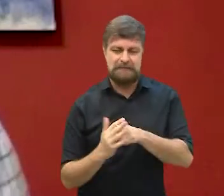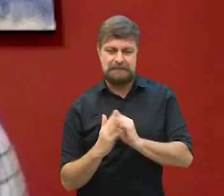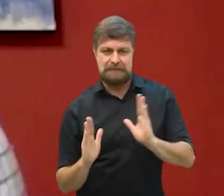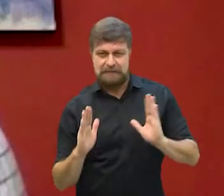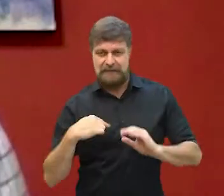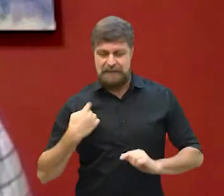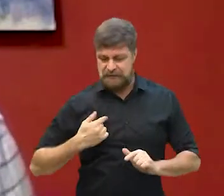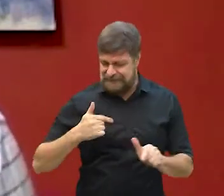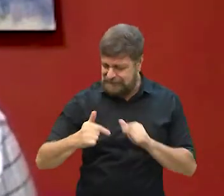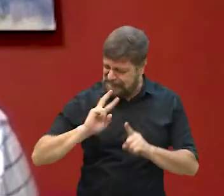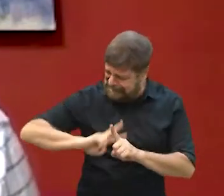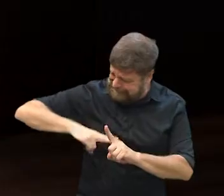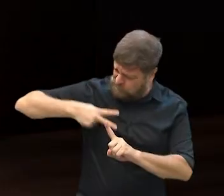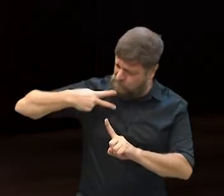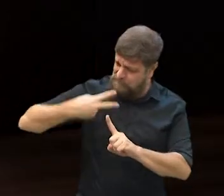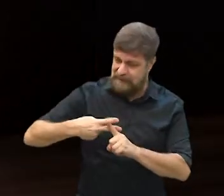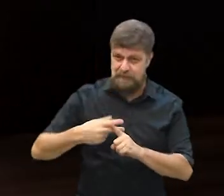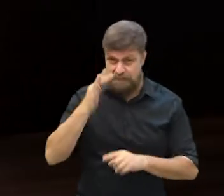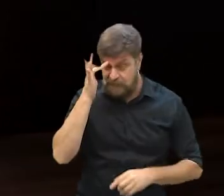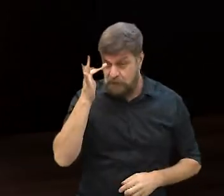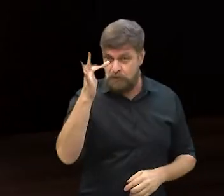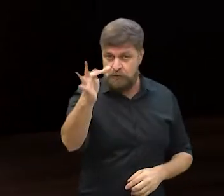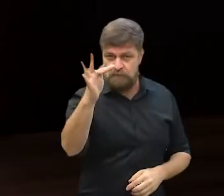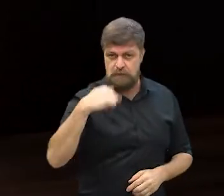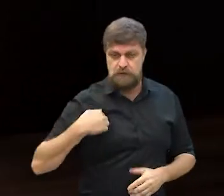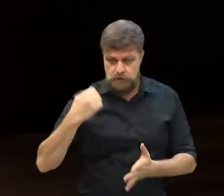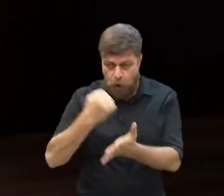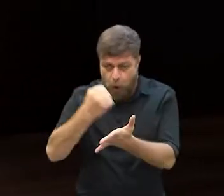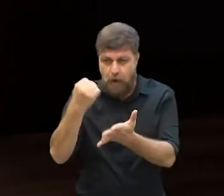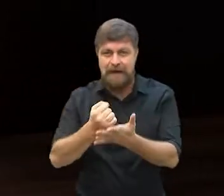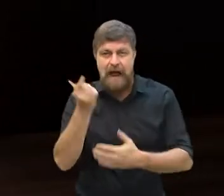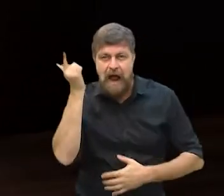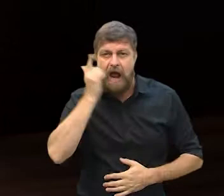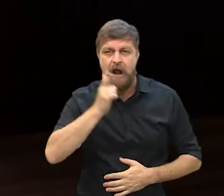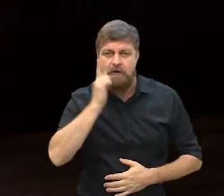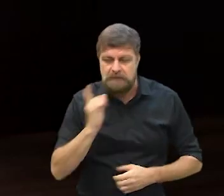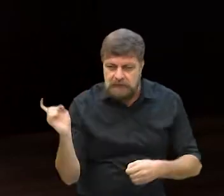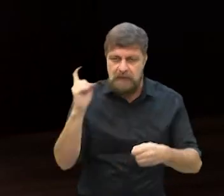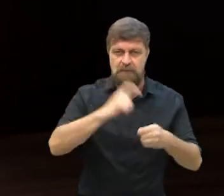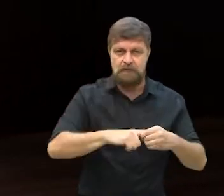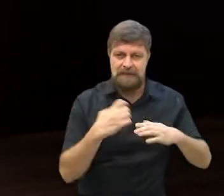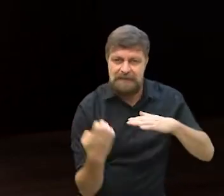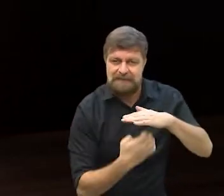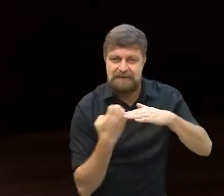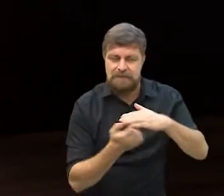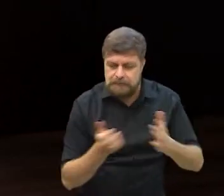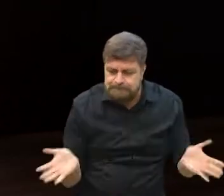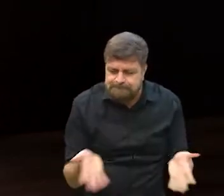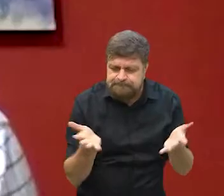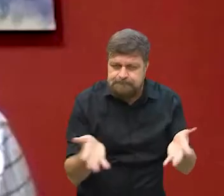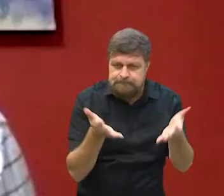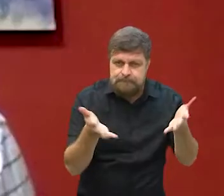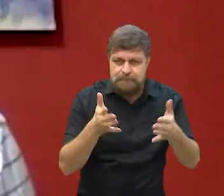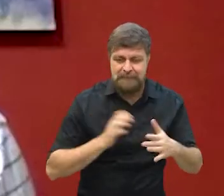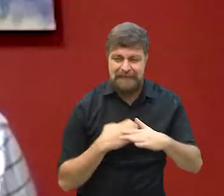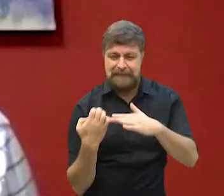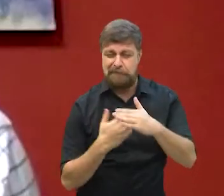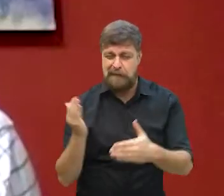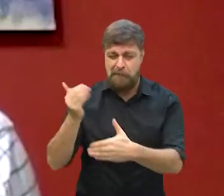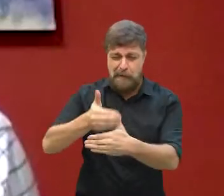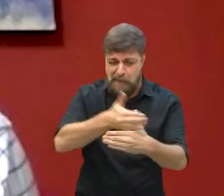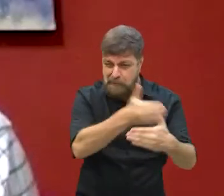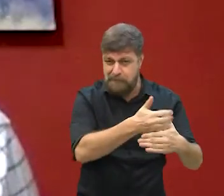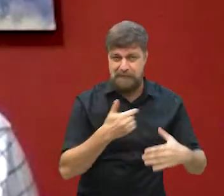acontecendo, é que a gente tem que trabalhar dobrado para amanhã ou depois a gente conseguir contratar e conseguir repor essas outras empresas que estão sendo